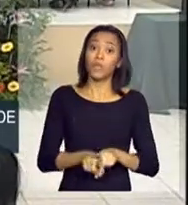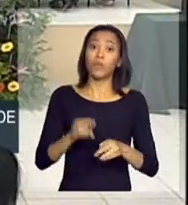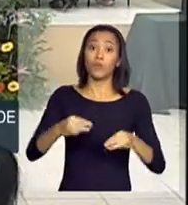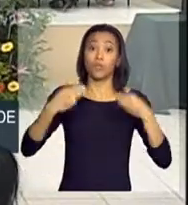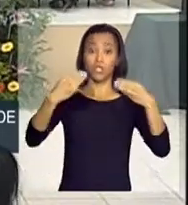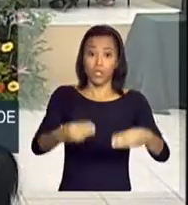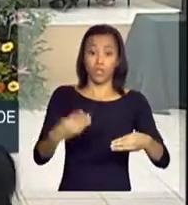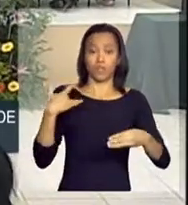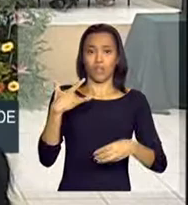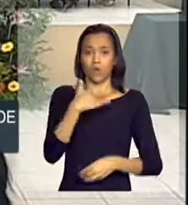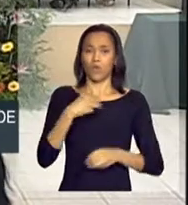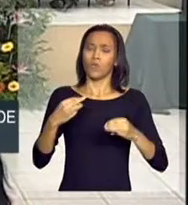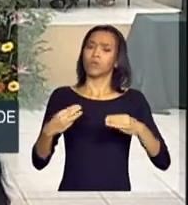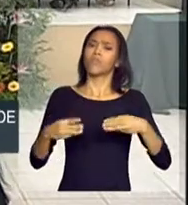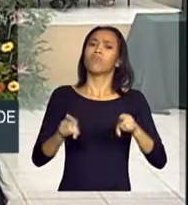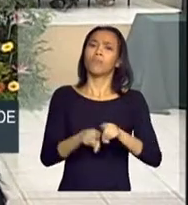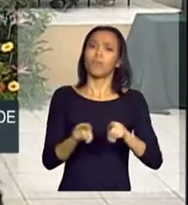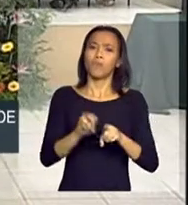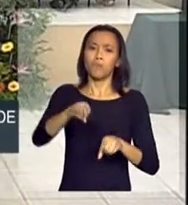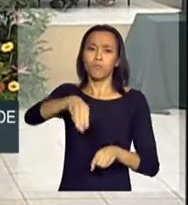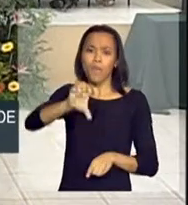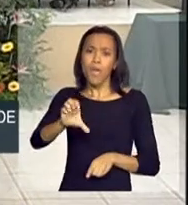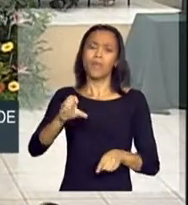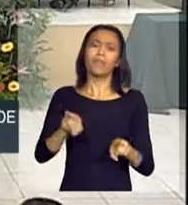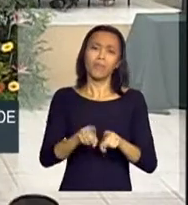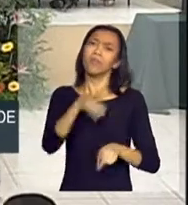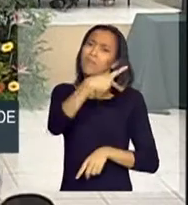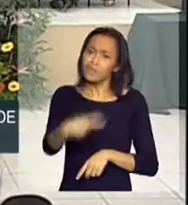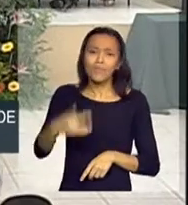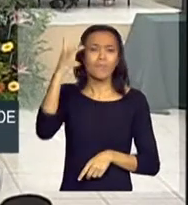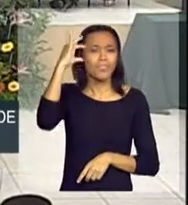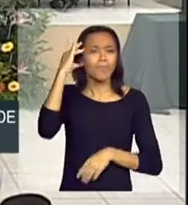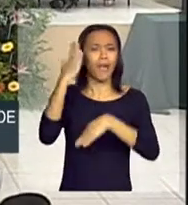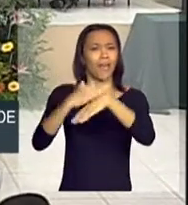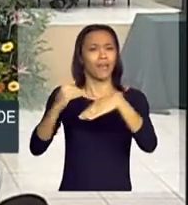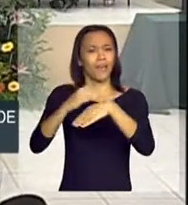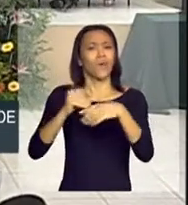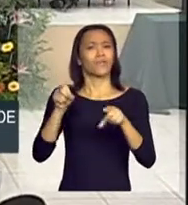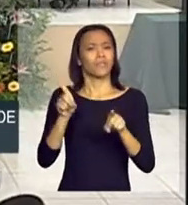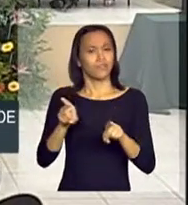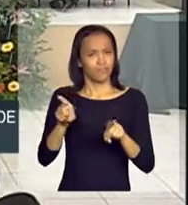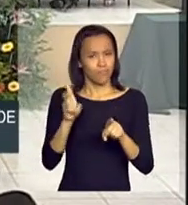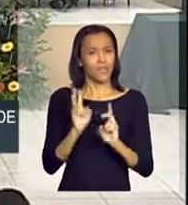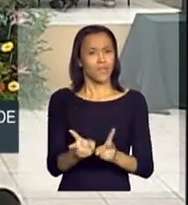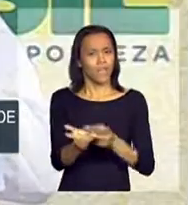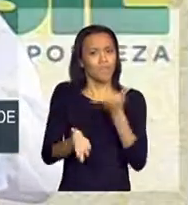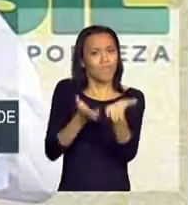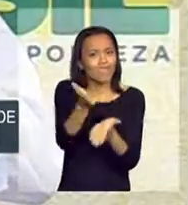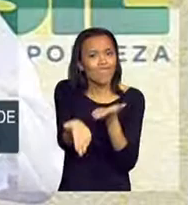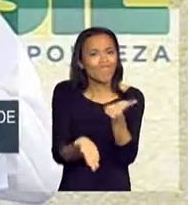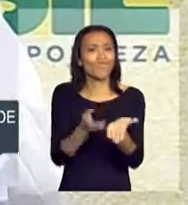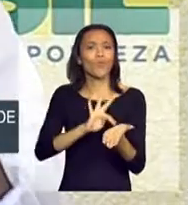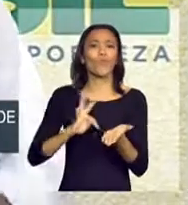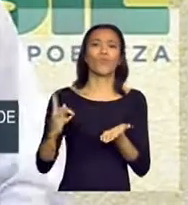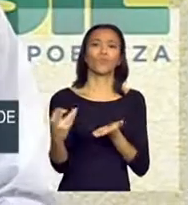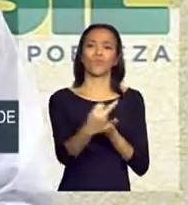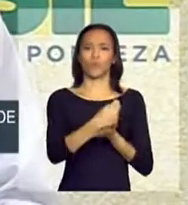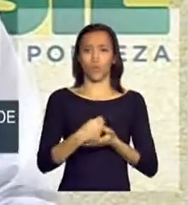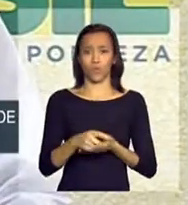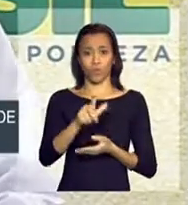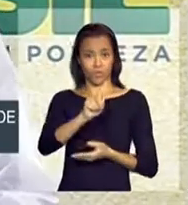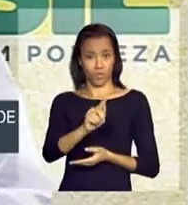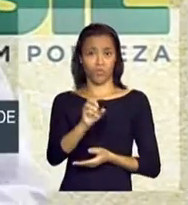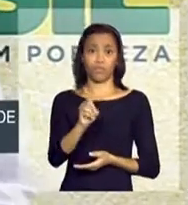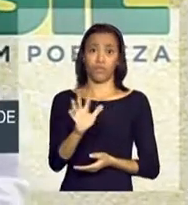Educação a nossa presidenta Dilma que tem sido muito carinhosa gentil e muito solidária com todo tipo